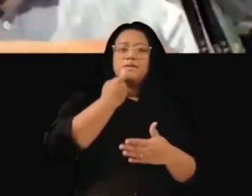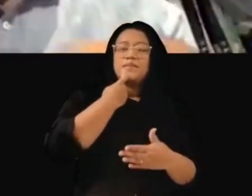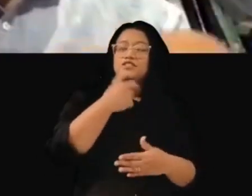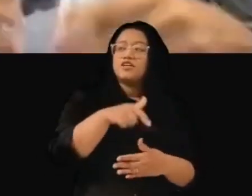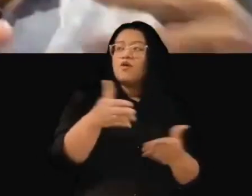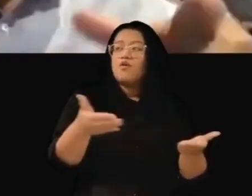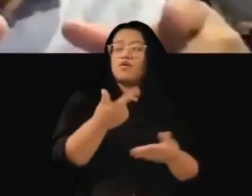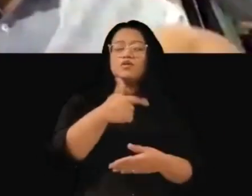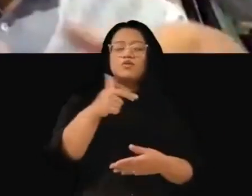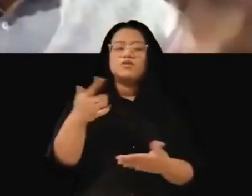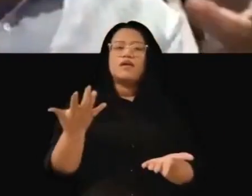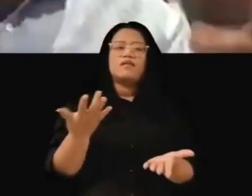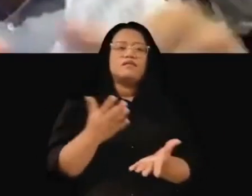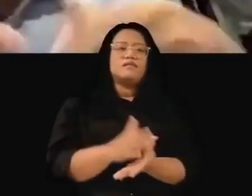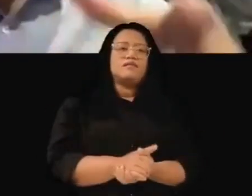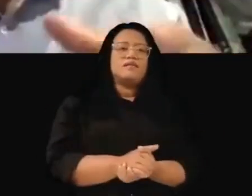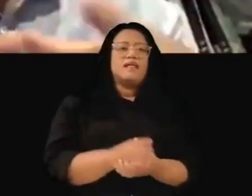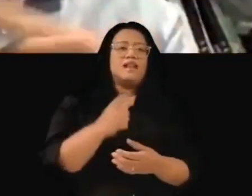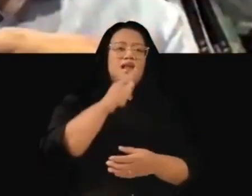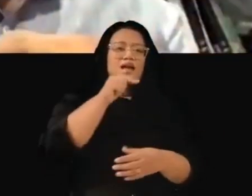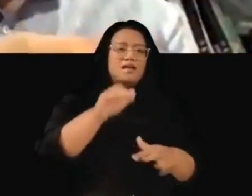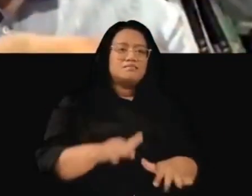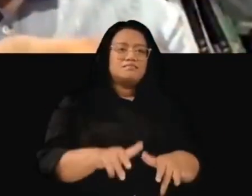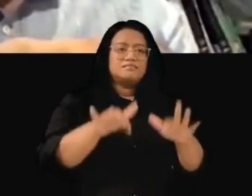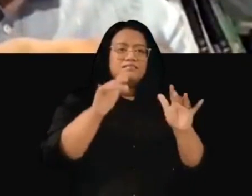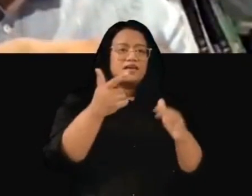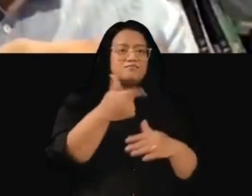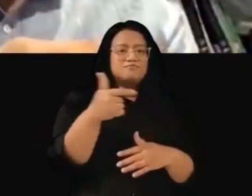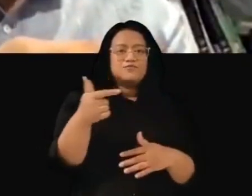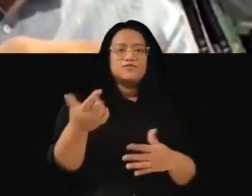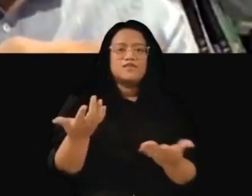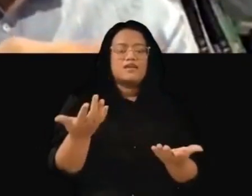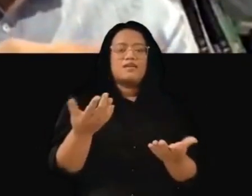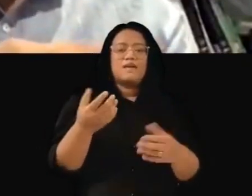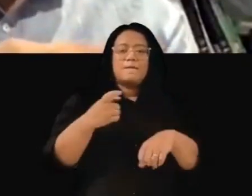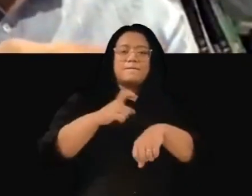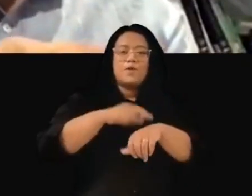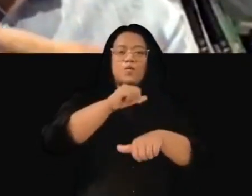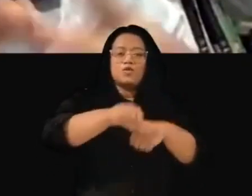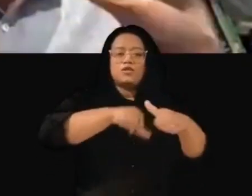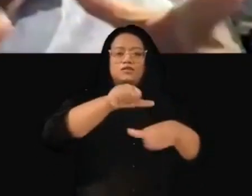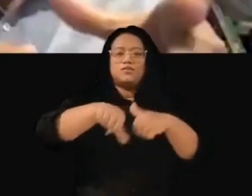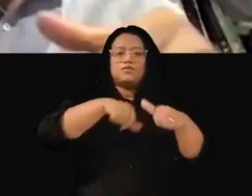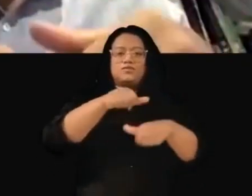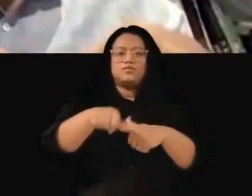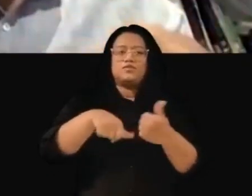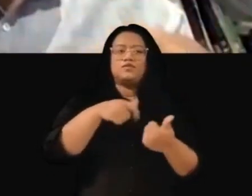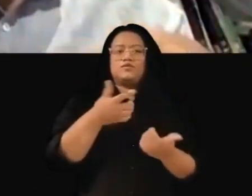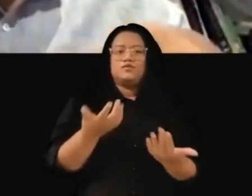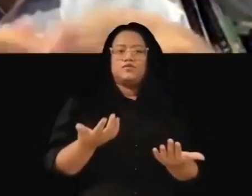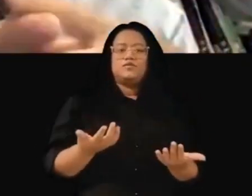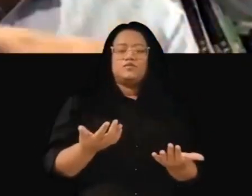mais. O período que ele alagava não é mais aquele. Enfim, ele foi subtraído